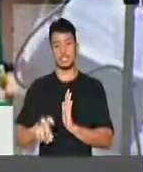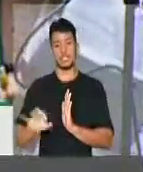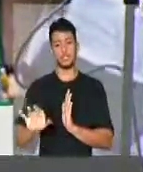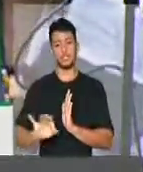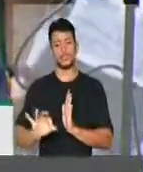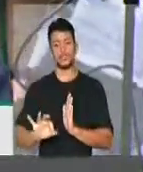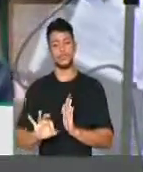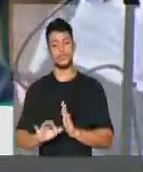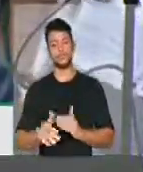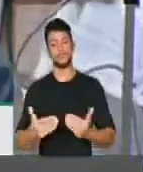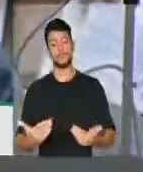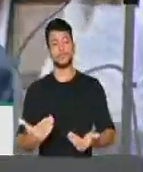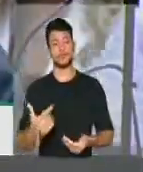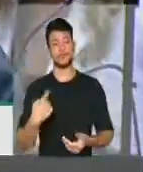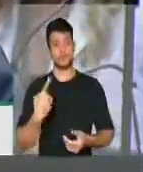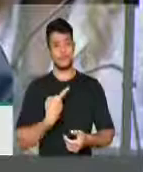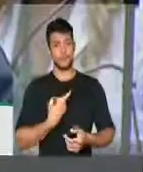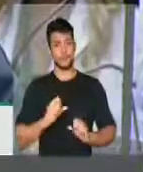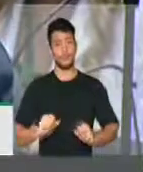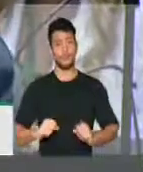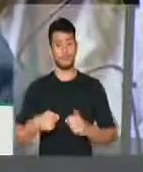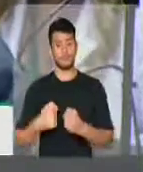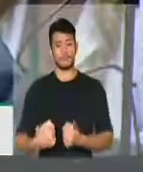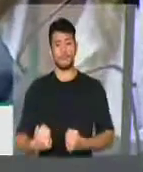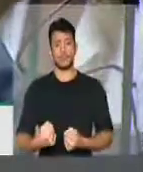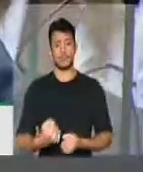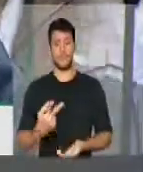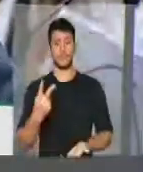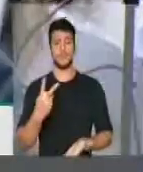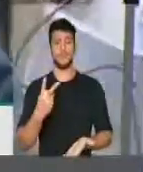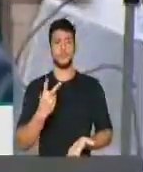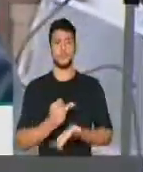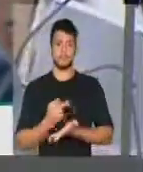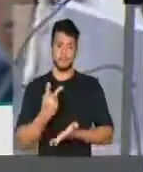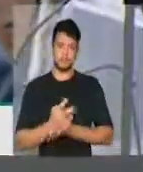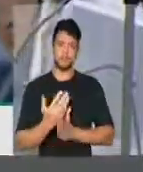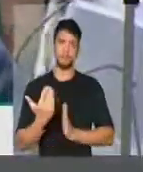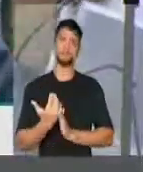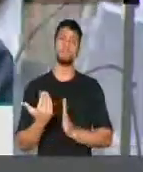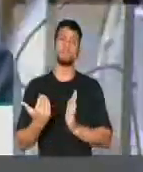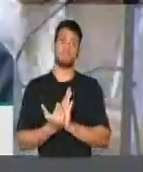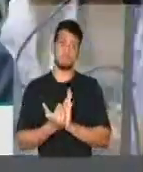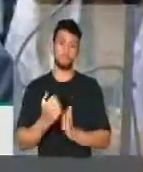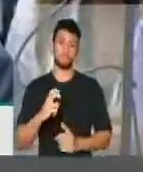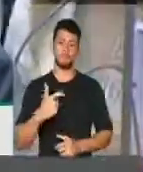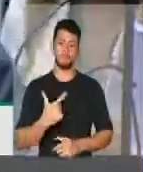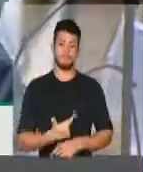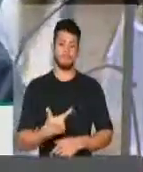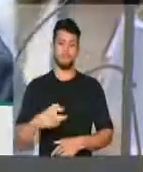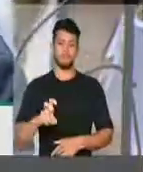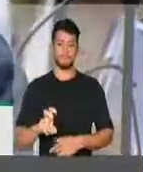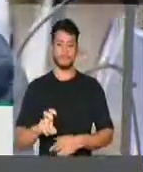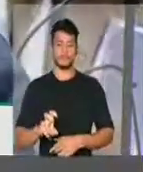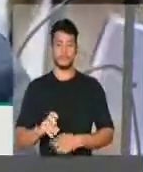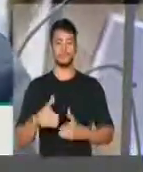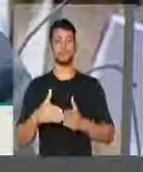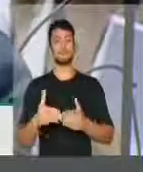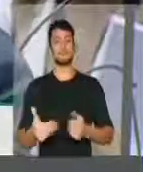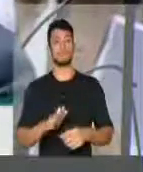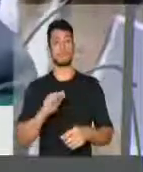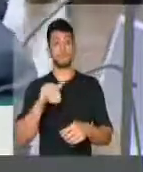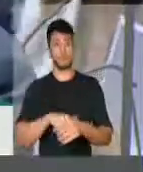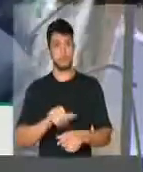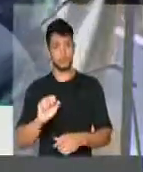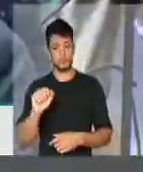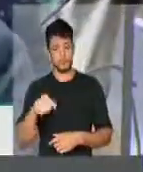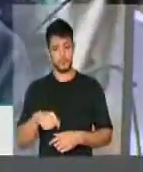quem sonegou. Portanto, nós defendemos essa redução, nós defendemos o sim, alertando